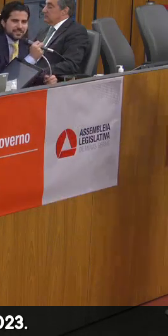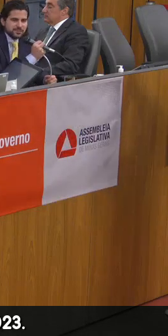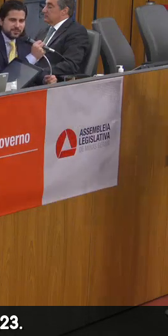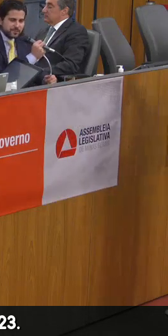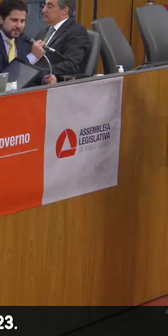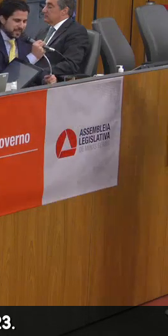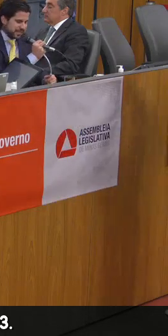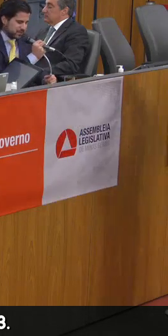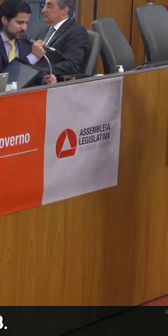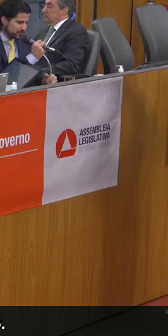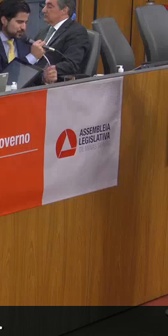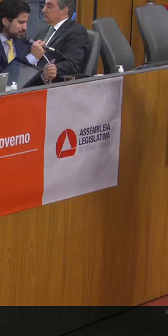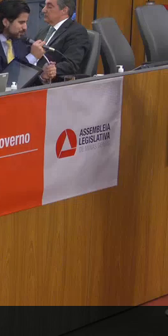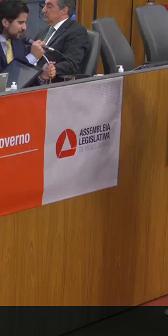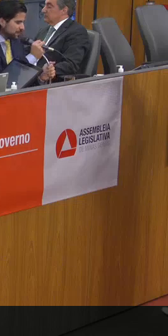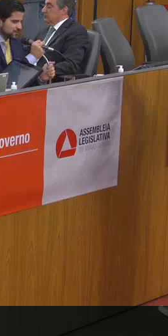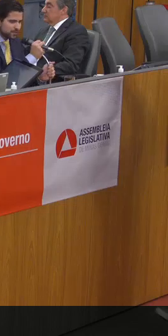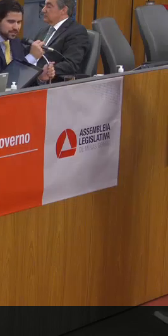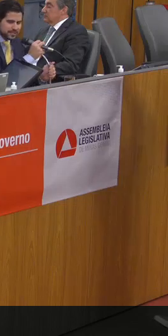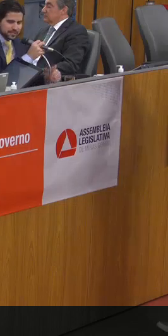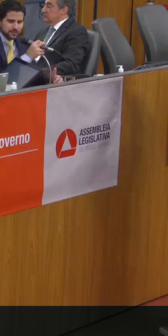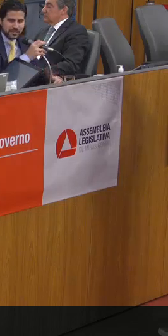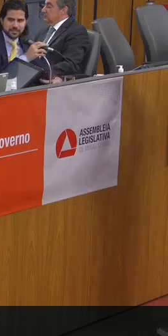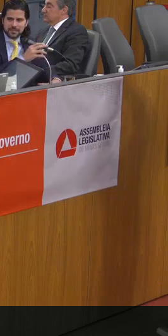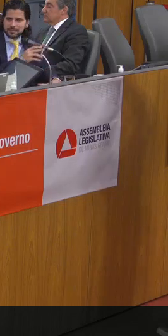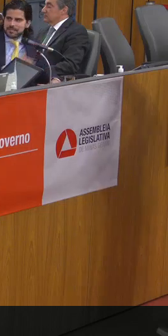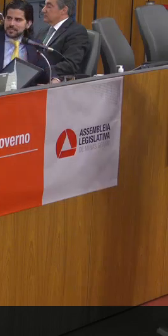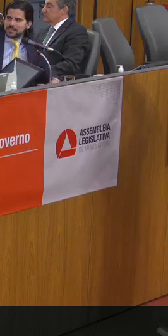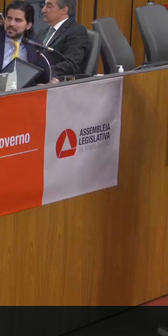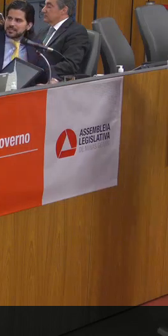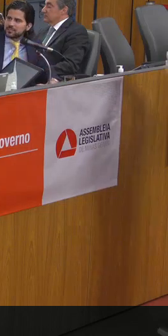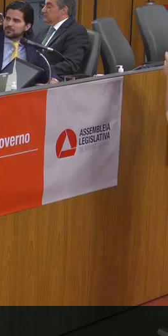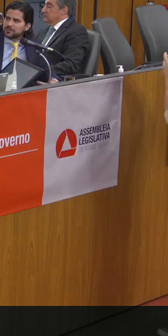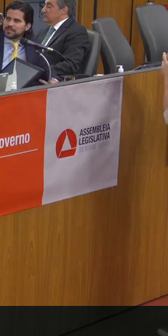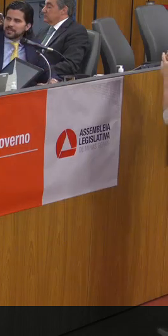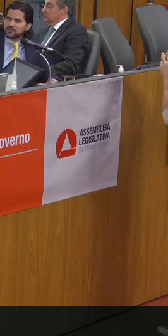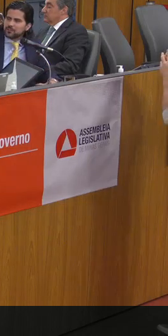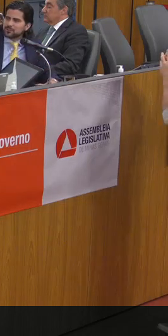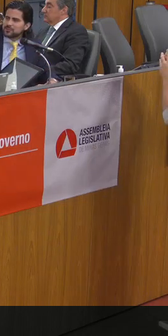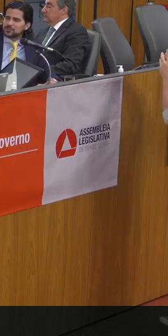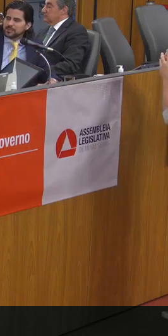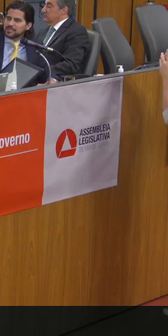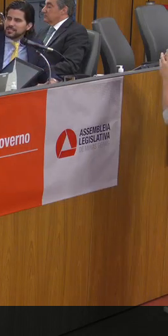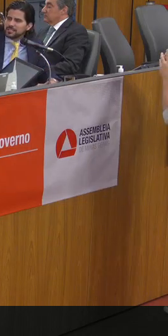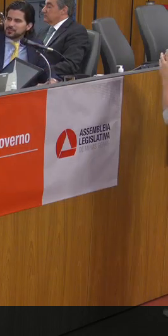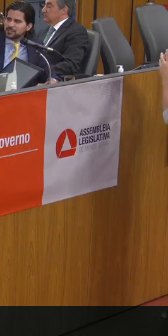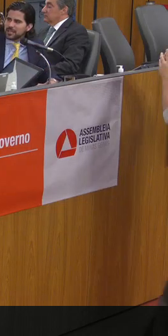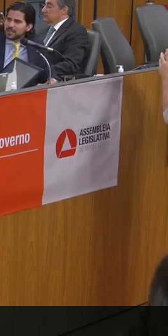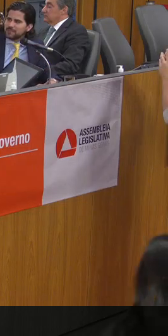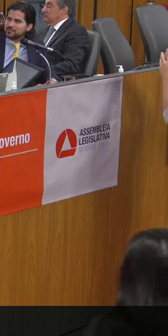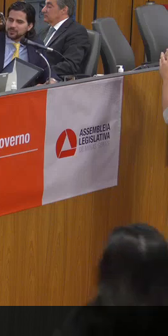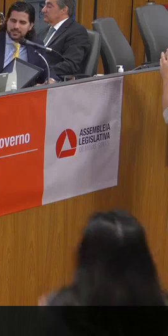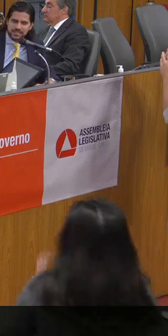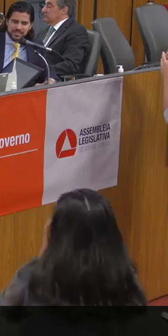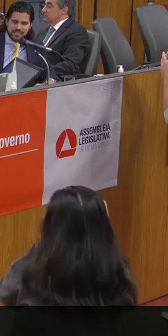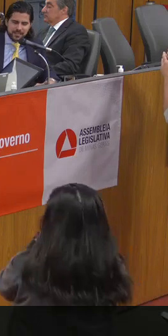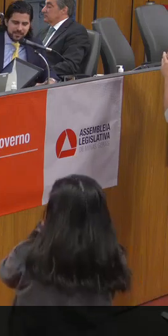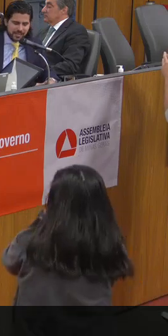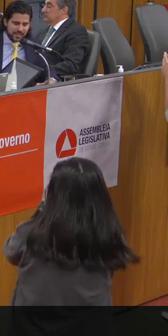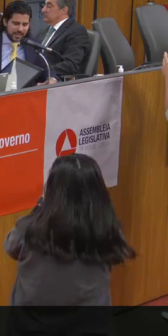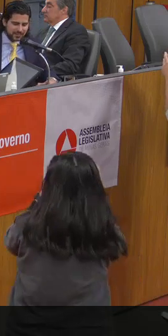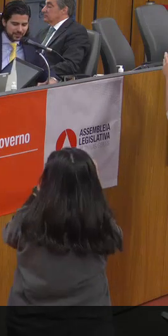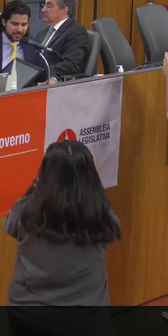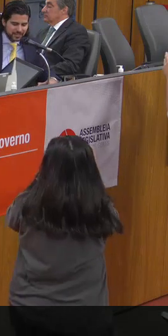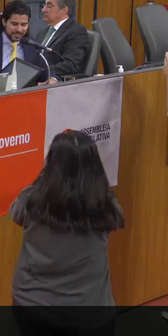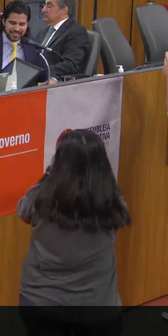tarde, cumprimentar a todos, cumprimentar os colegas deputados aqui presentes, cumprimentar o nosso presidente Gustavo, nosso secretário